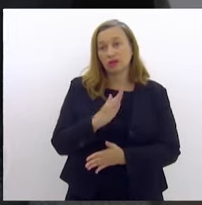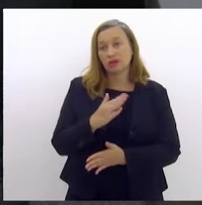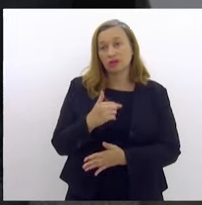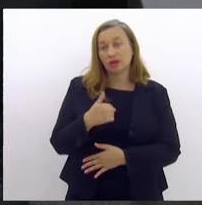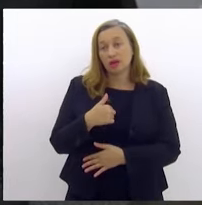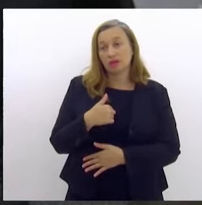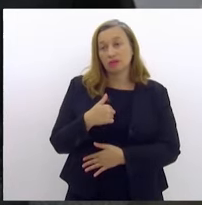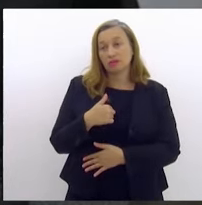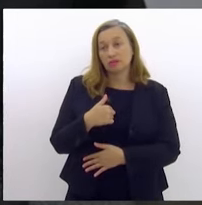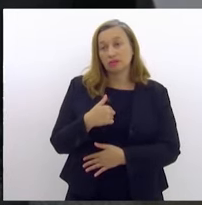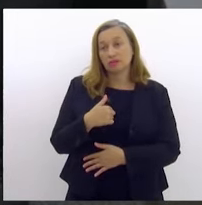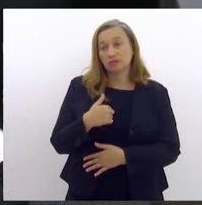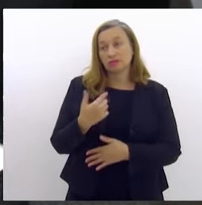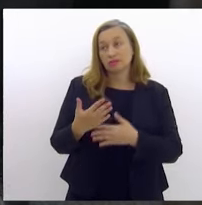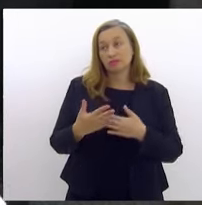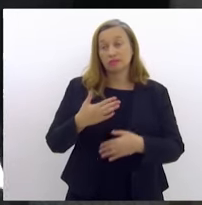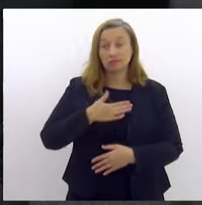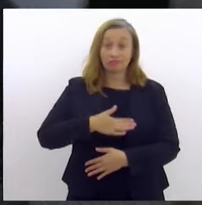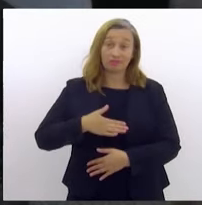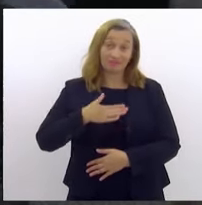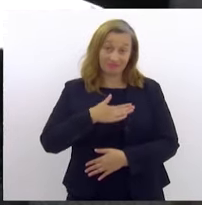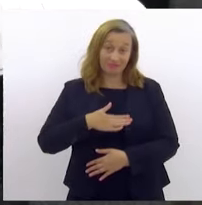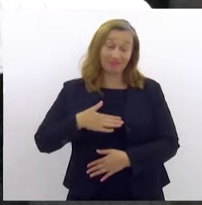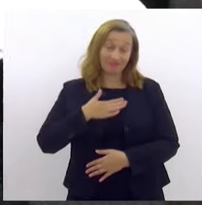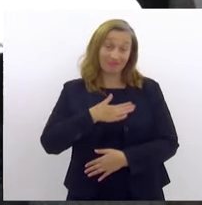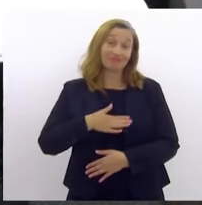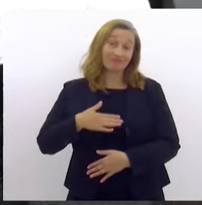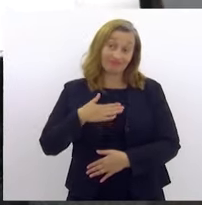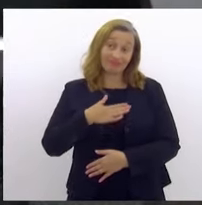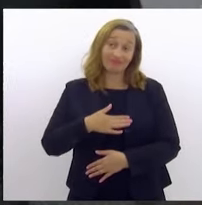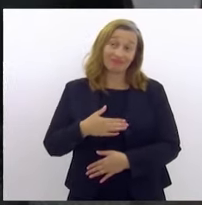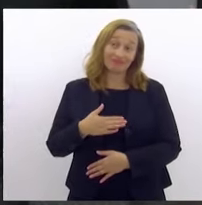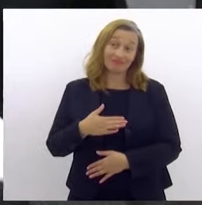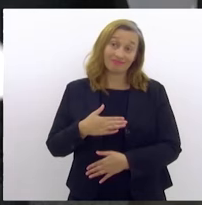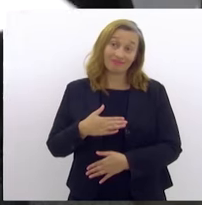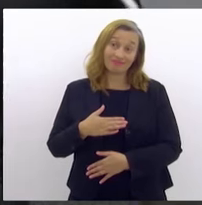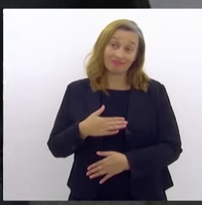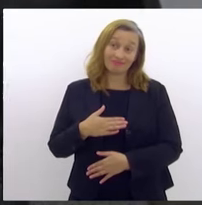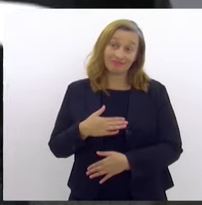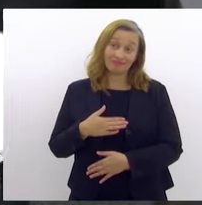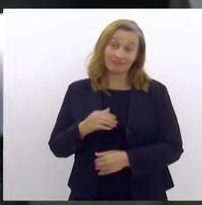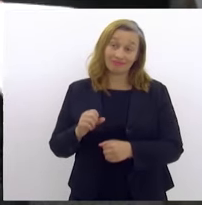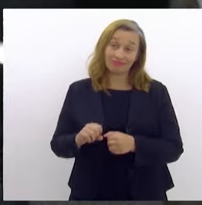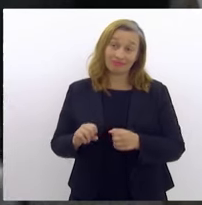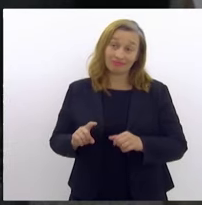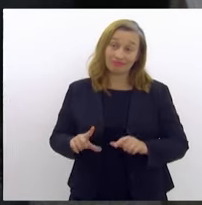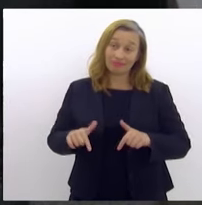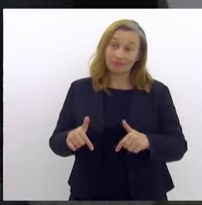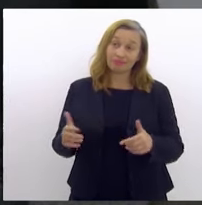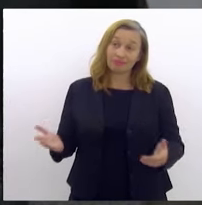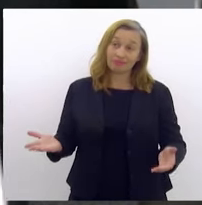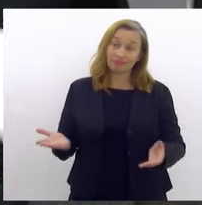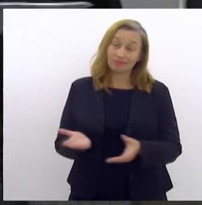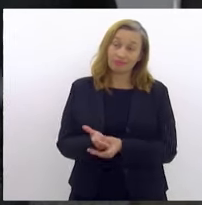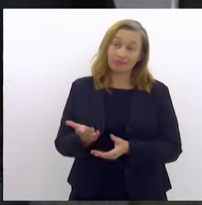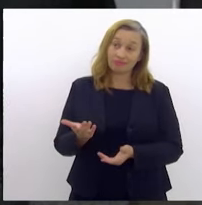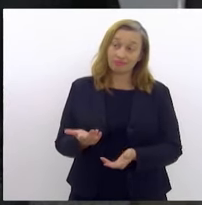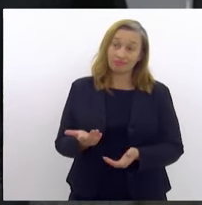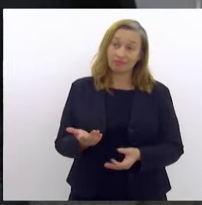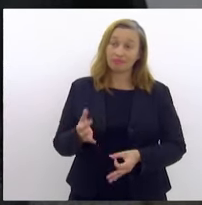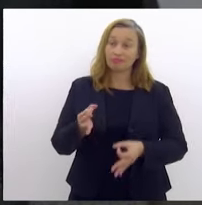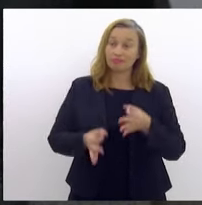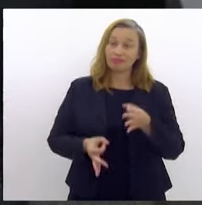terei o prazer, um grande prazer, de fazer uma ação direta de inconstitucionalidade no Tribunal